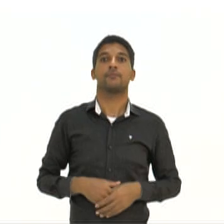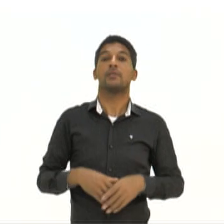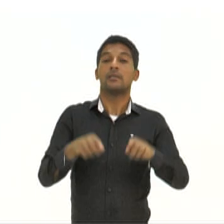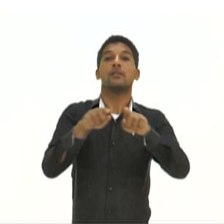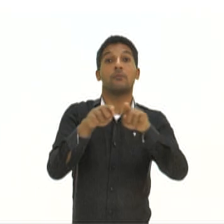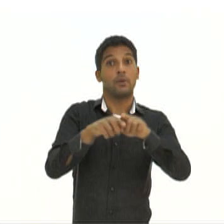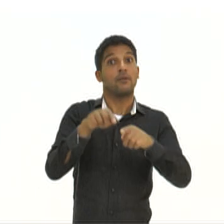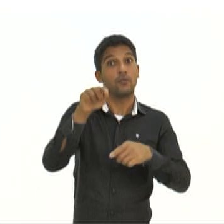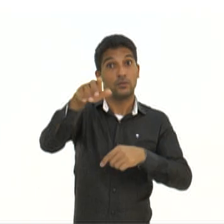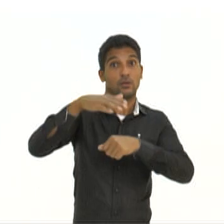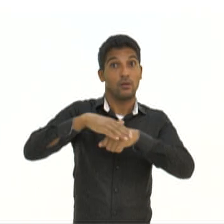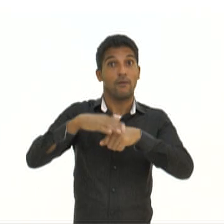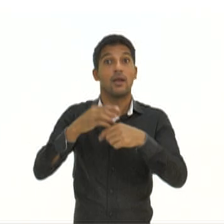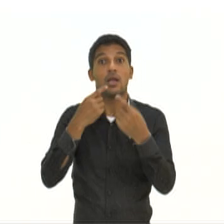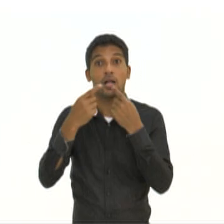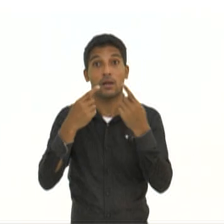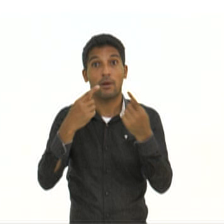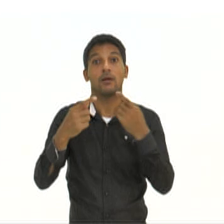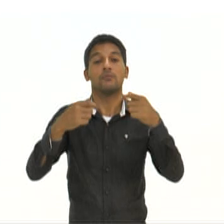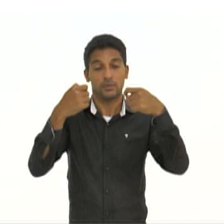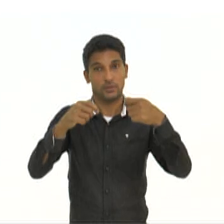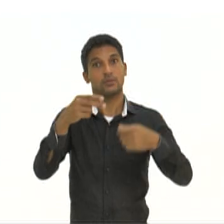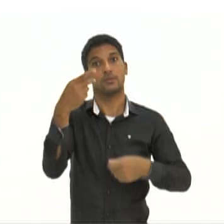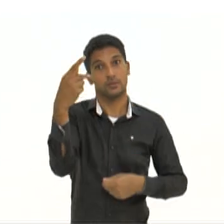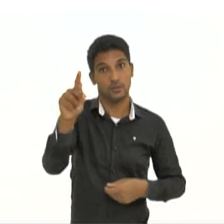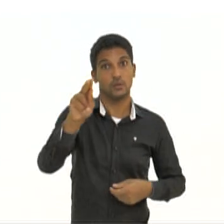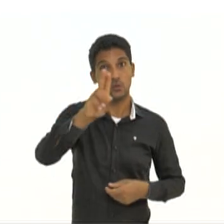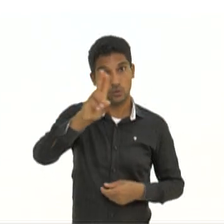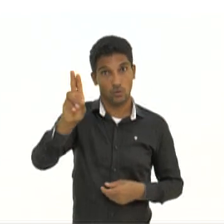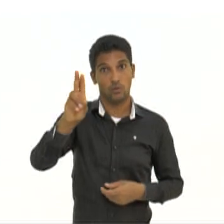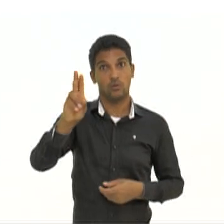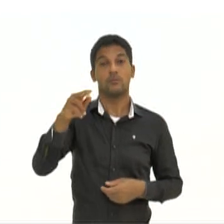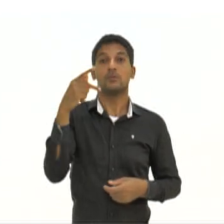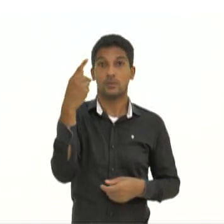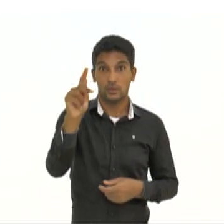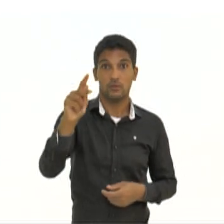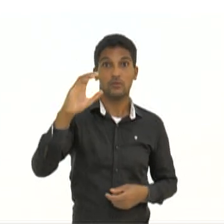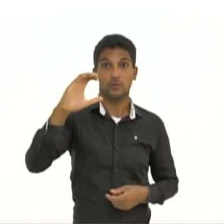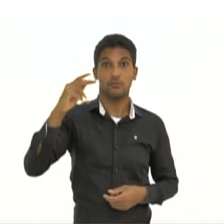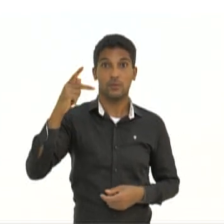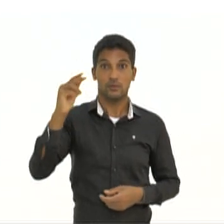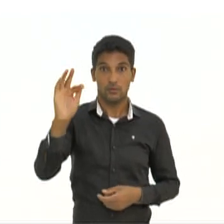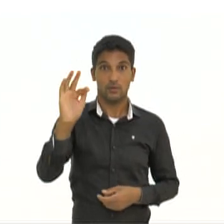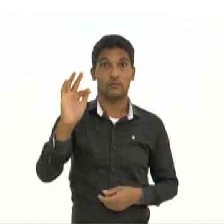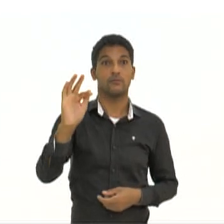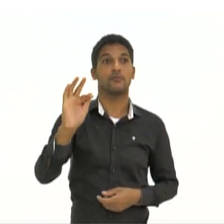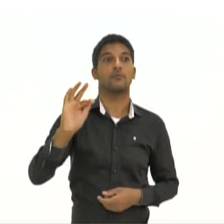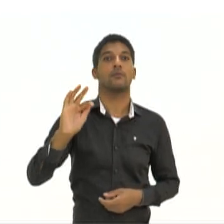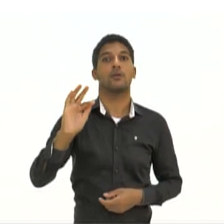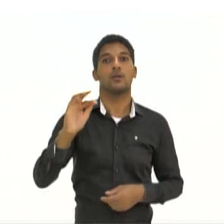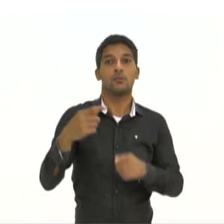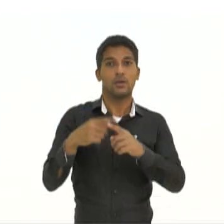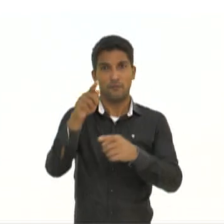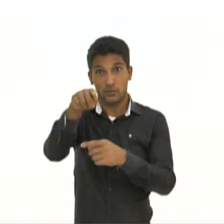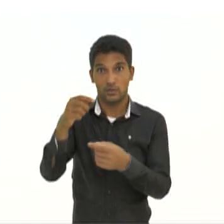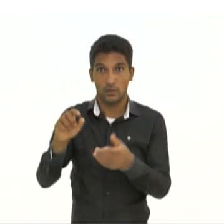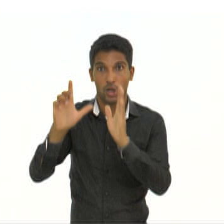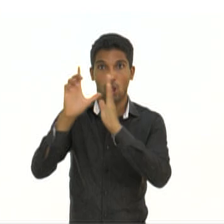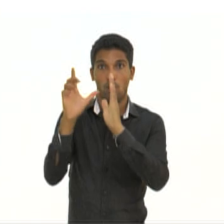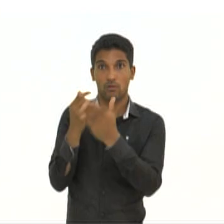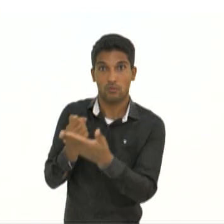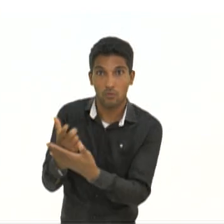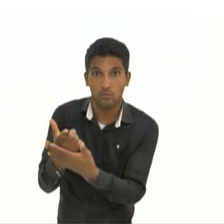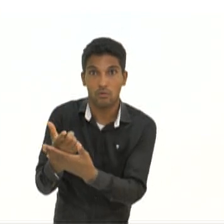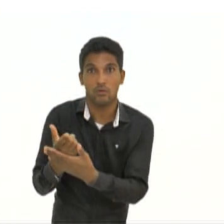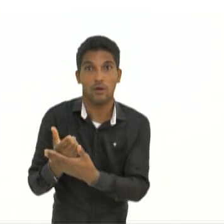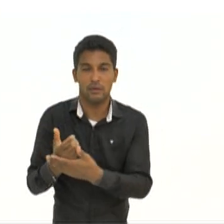de reclamação formal, então eu coloco primeiro ali o meu nome, o meu CPF, né? Porque se eu fiz uma compra e estou reclamando, ela vai verificar